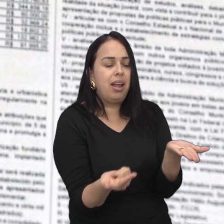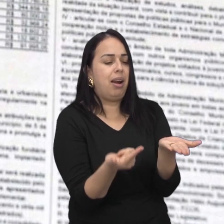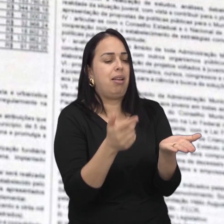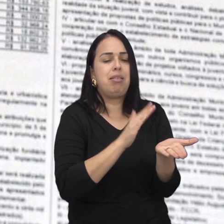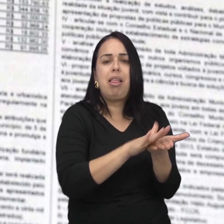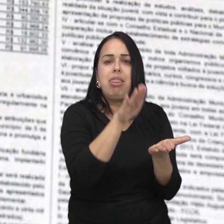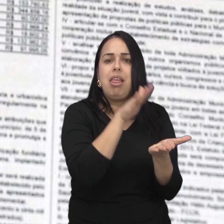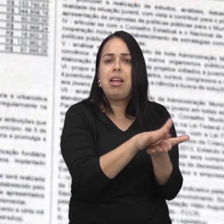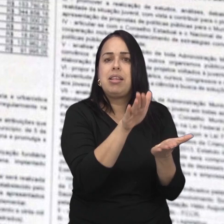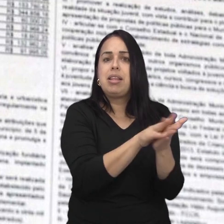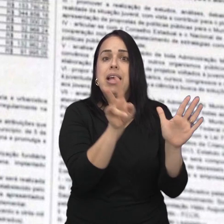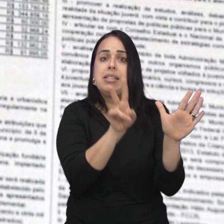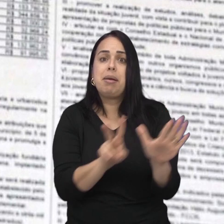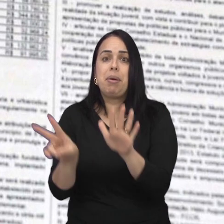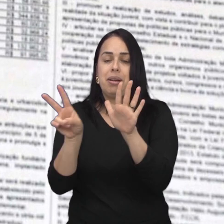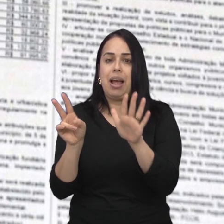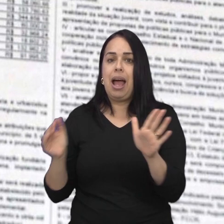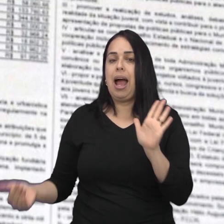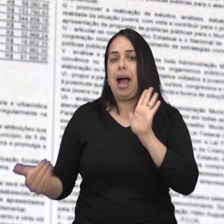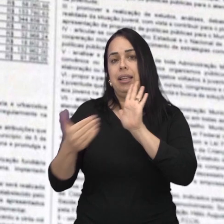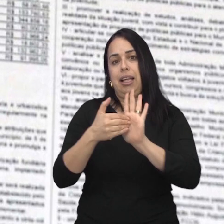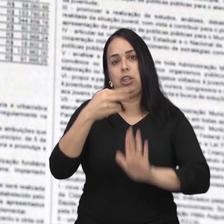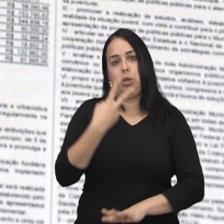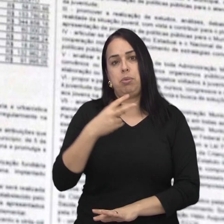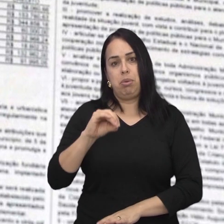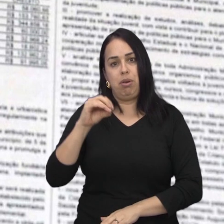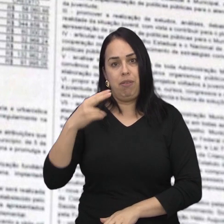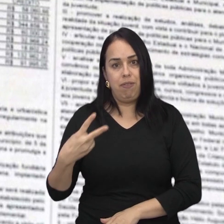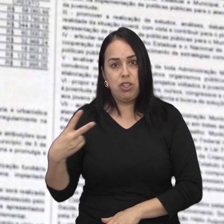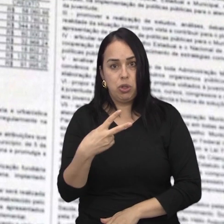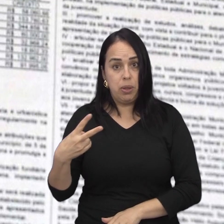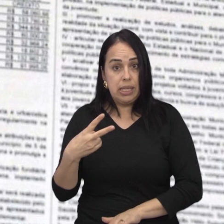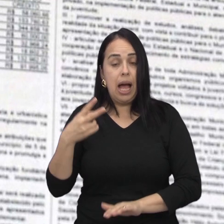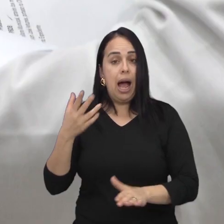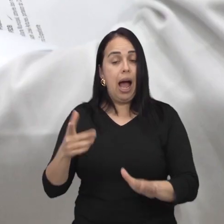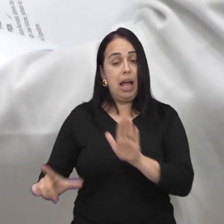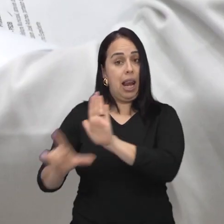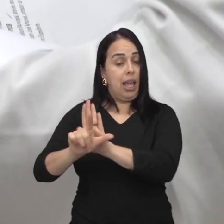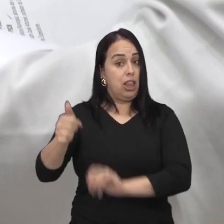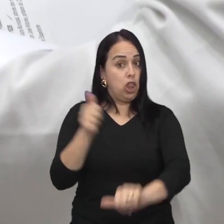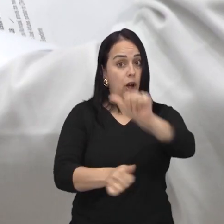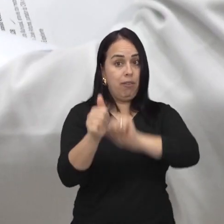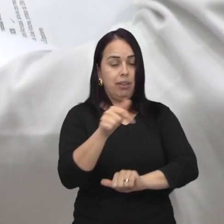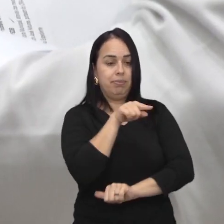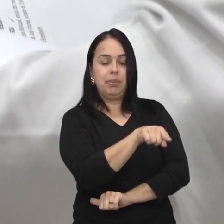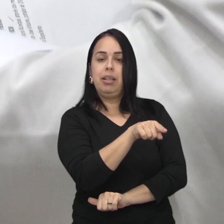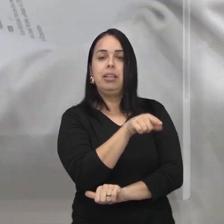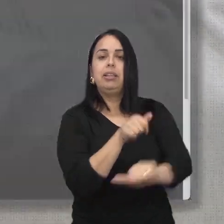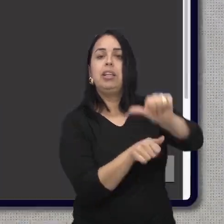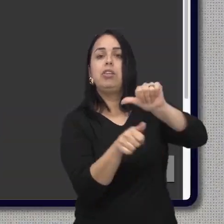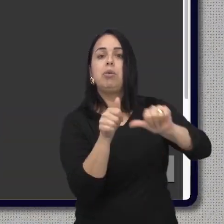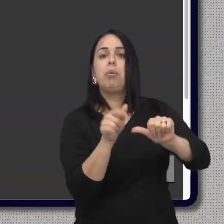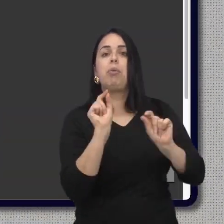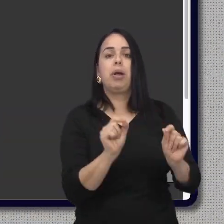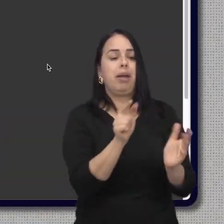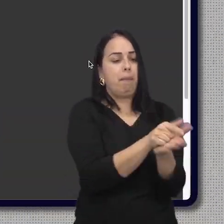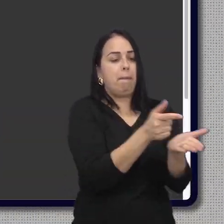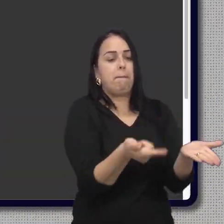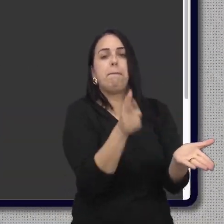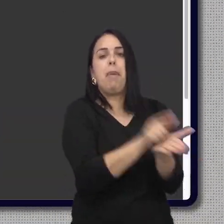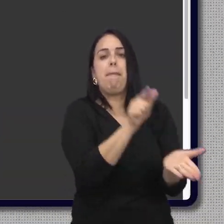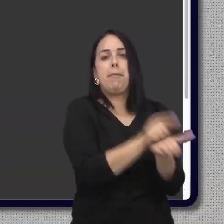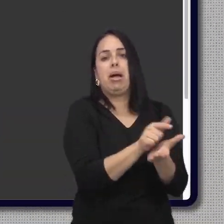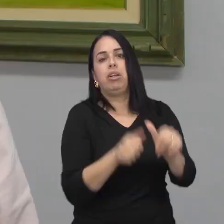uma edição impressa semanal. Foi assim até 2022, quando uma nova lei o transformou para versões